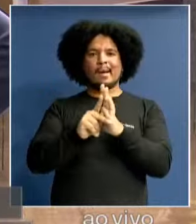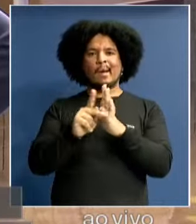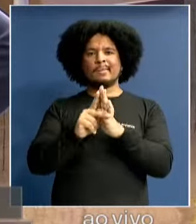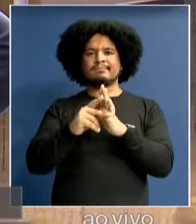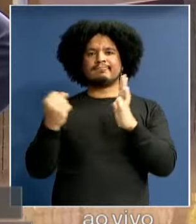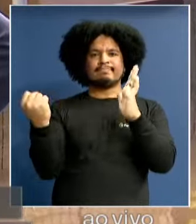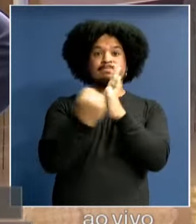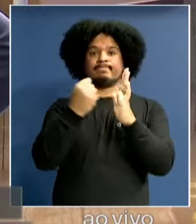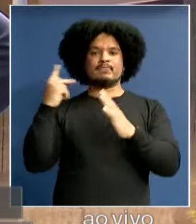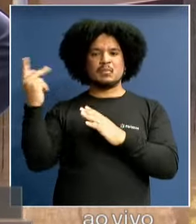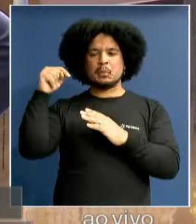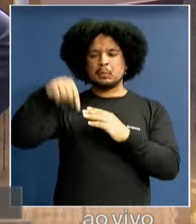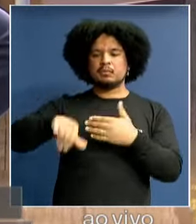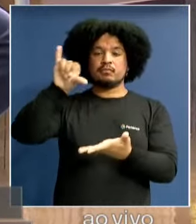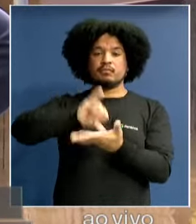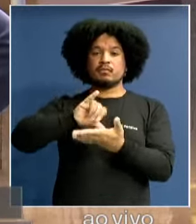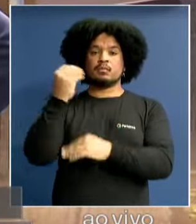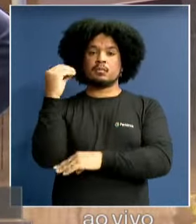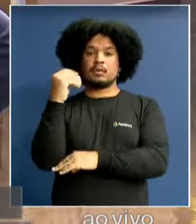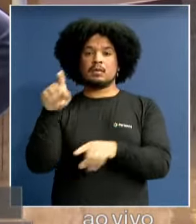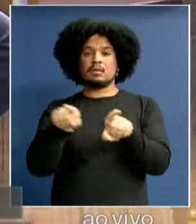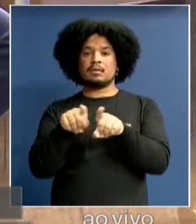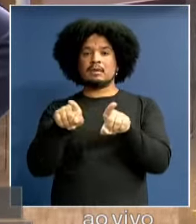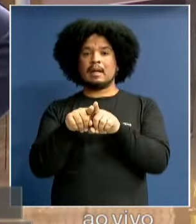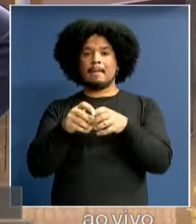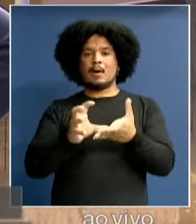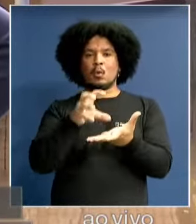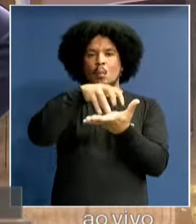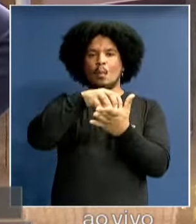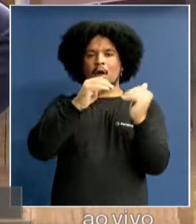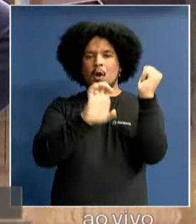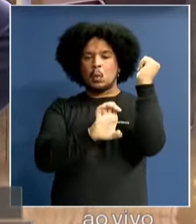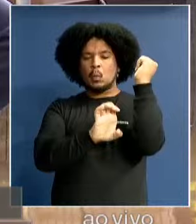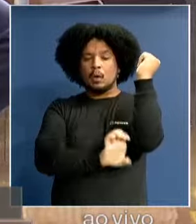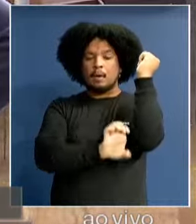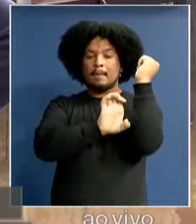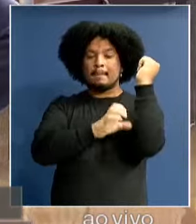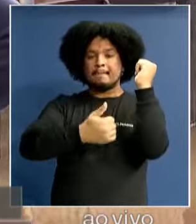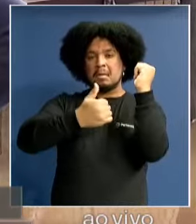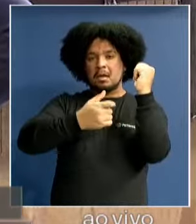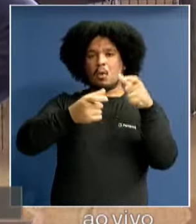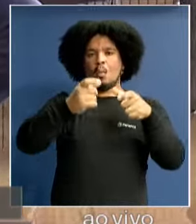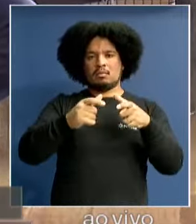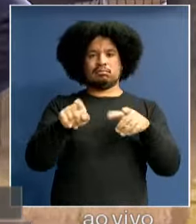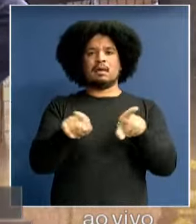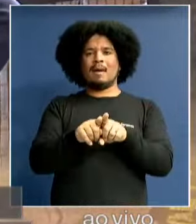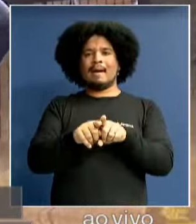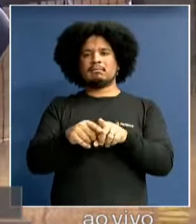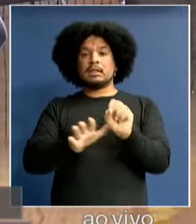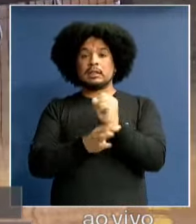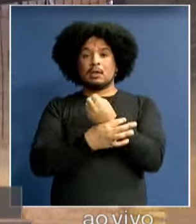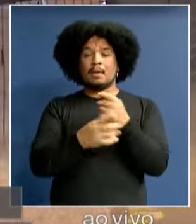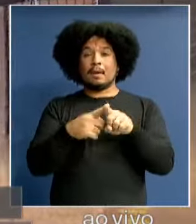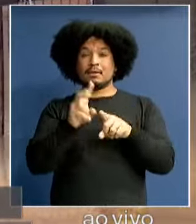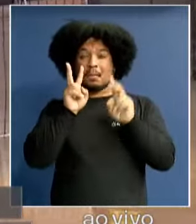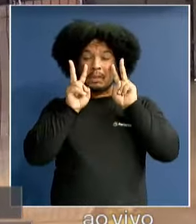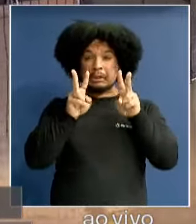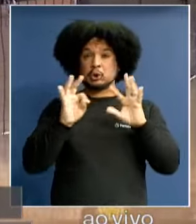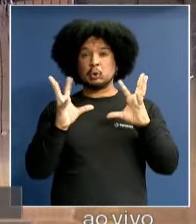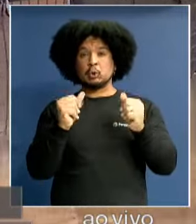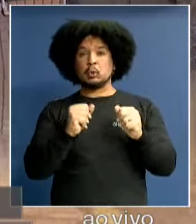Porto Alegre, e a redação no primeiro andar... Está preservada, não teve dano nenhum lá, mas você vê que os jornalistas saíram às pressas,